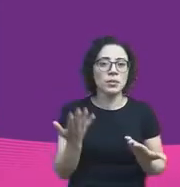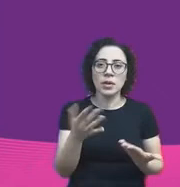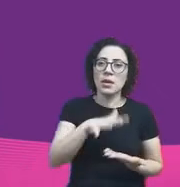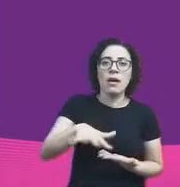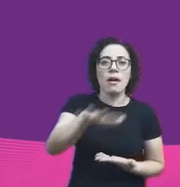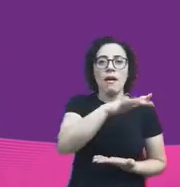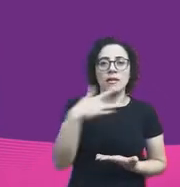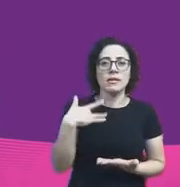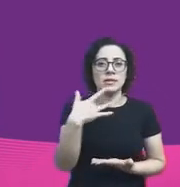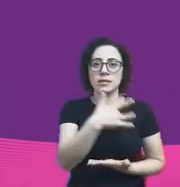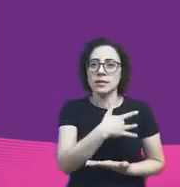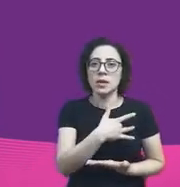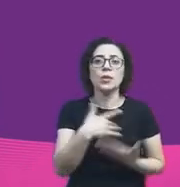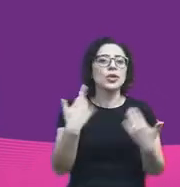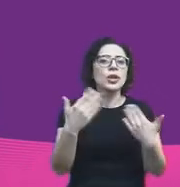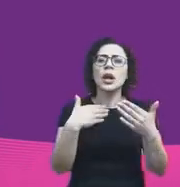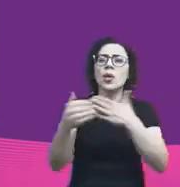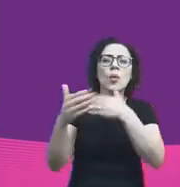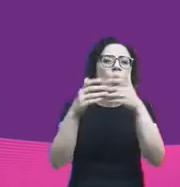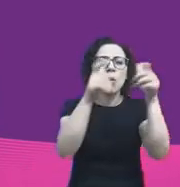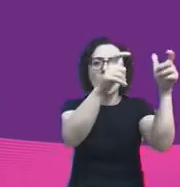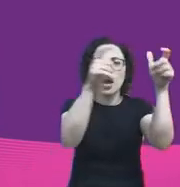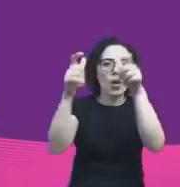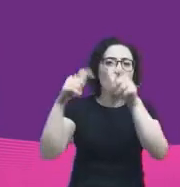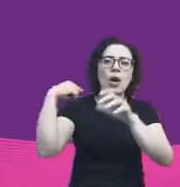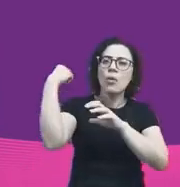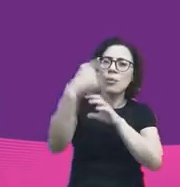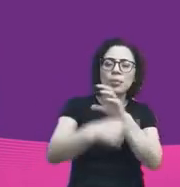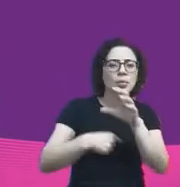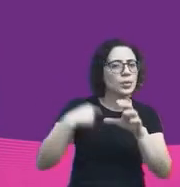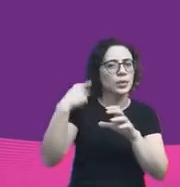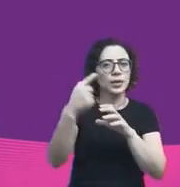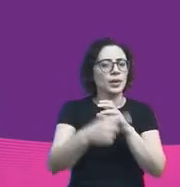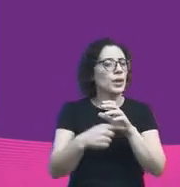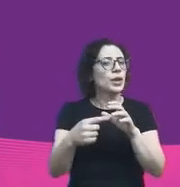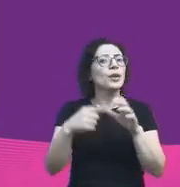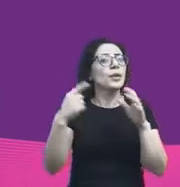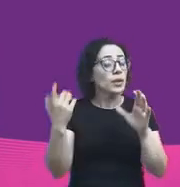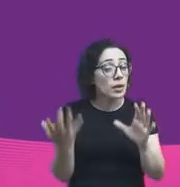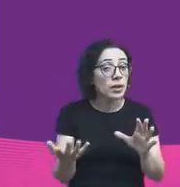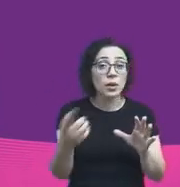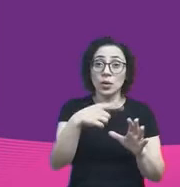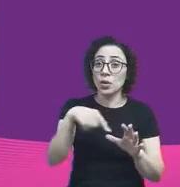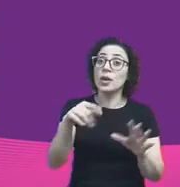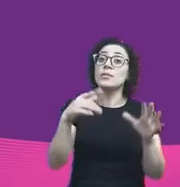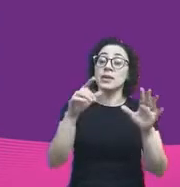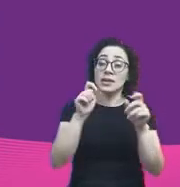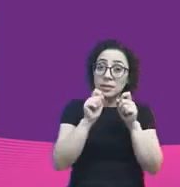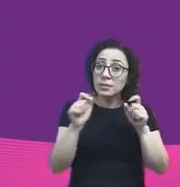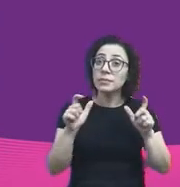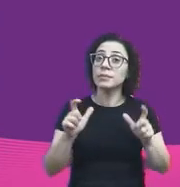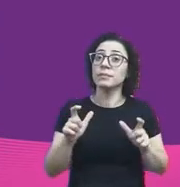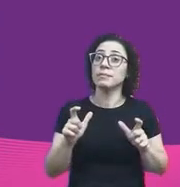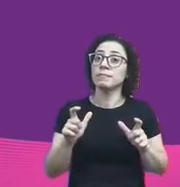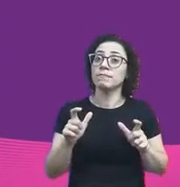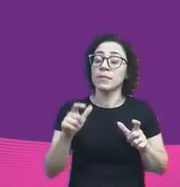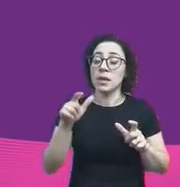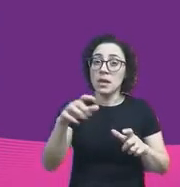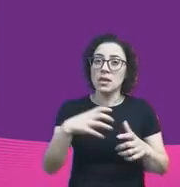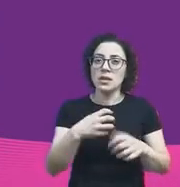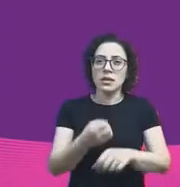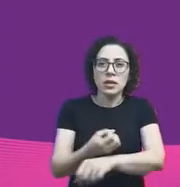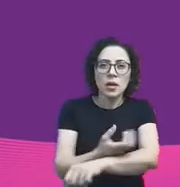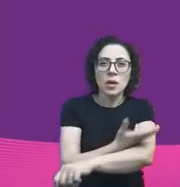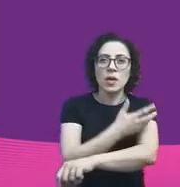do mundo. Tá? A gente não está dando o peso necessário ao custo emocional de se trabalhar na área de